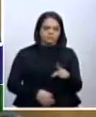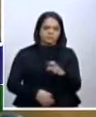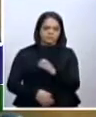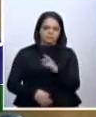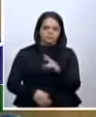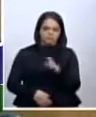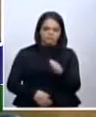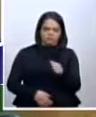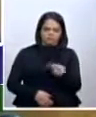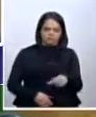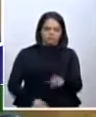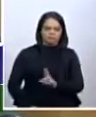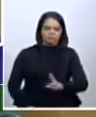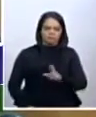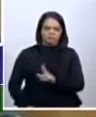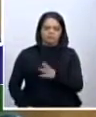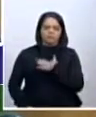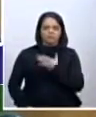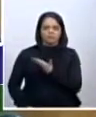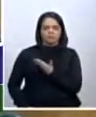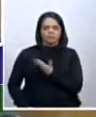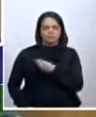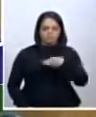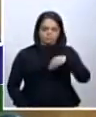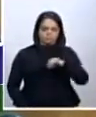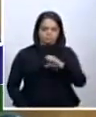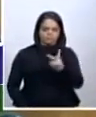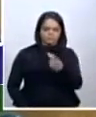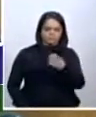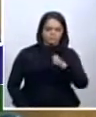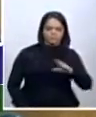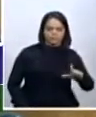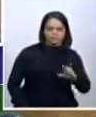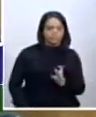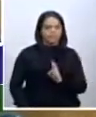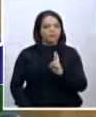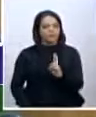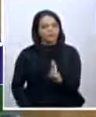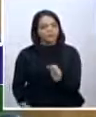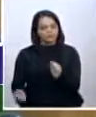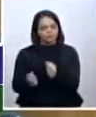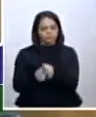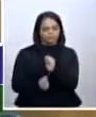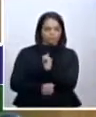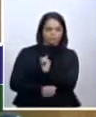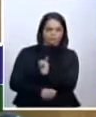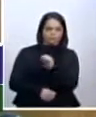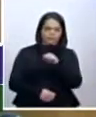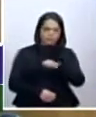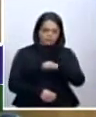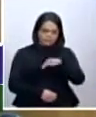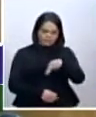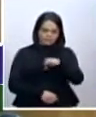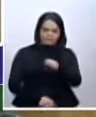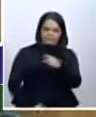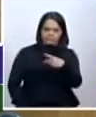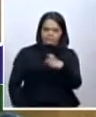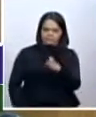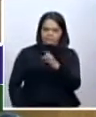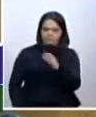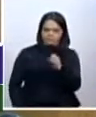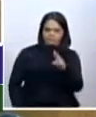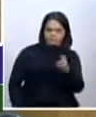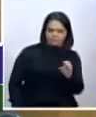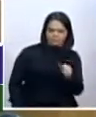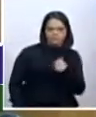o meu amigo Michel. Ele é que representa com os demais inspetores o CREA, então cumprimentá-lo, viu, Michel?